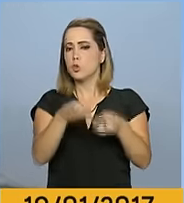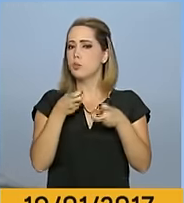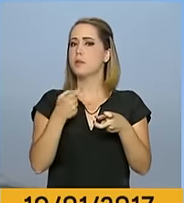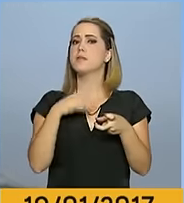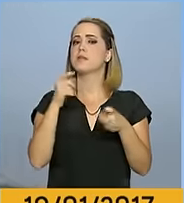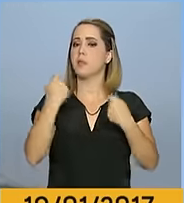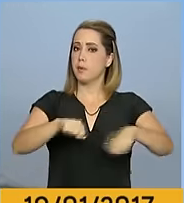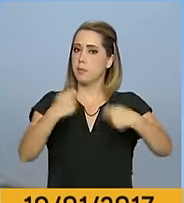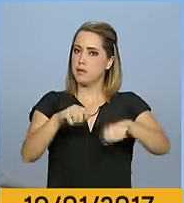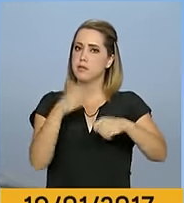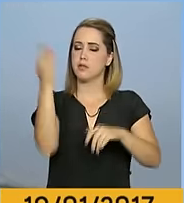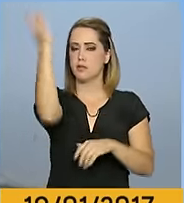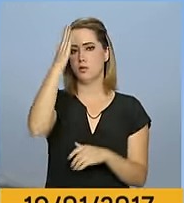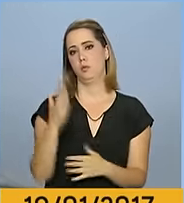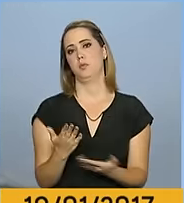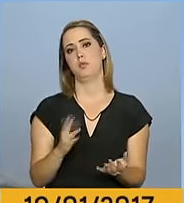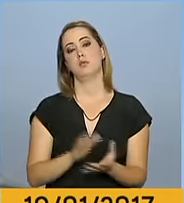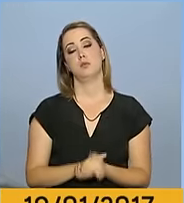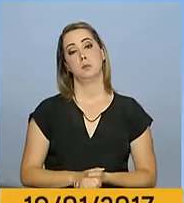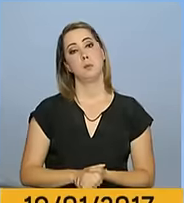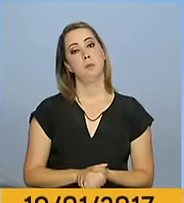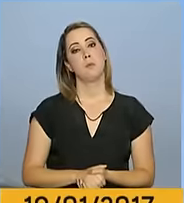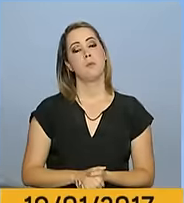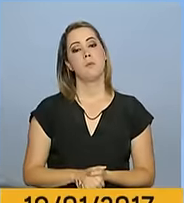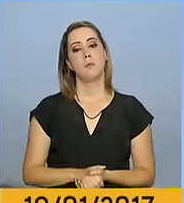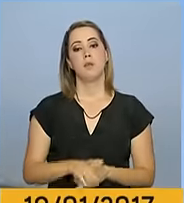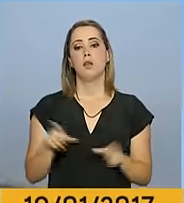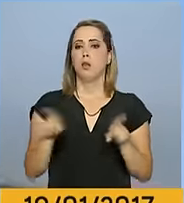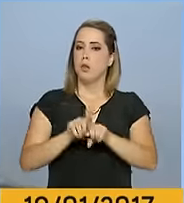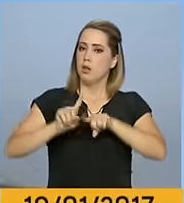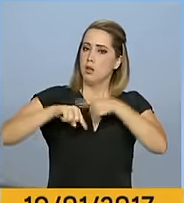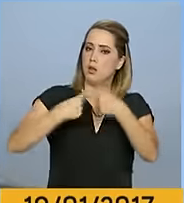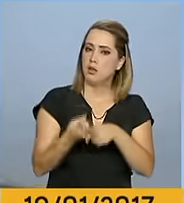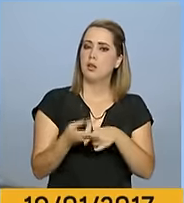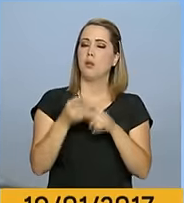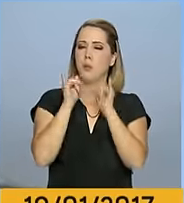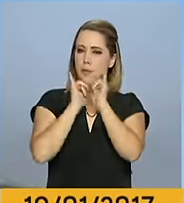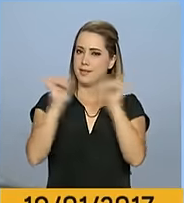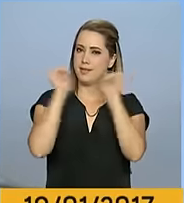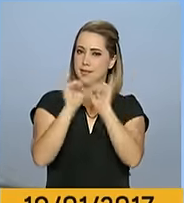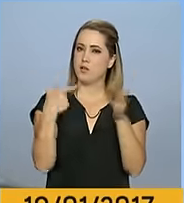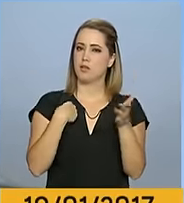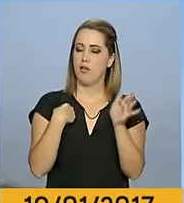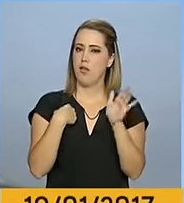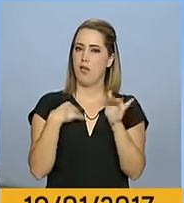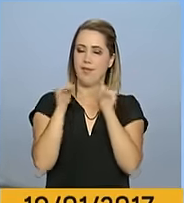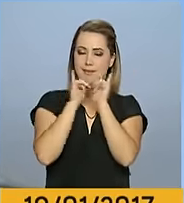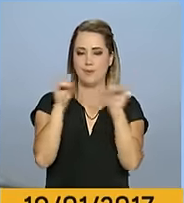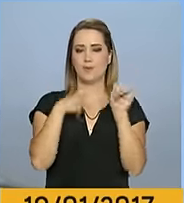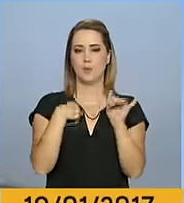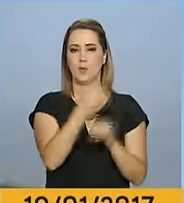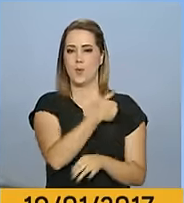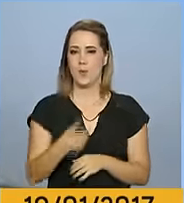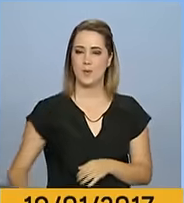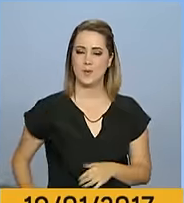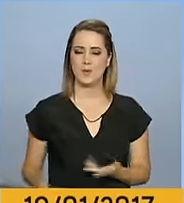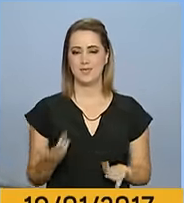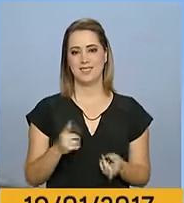país. Depois, evidentemente, e vou tomar a liberdade de fazer uma propagandazinha do governo aqui, viu, governador? Mas o